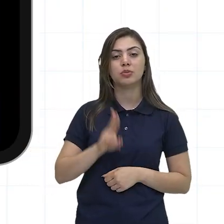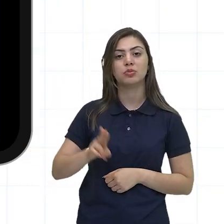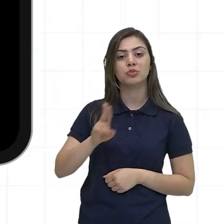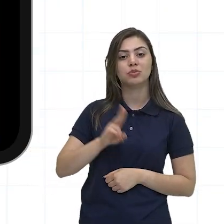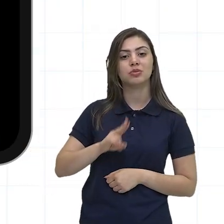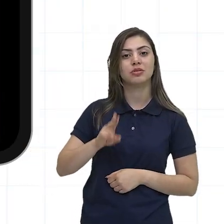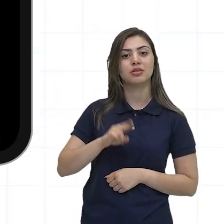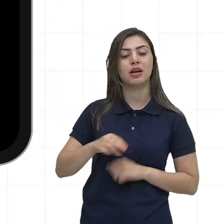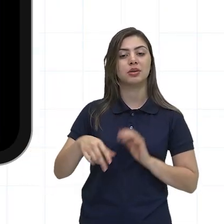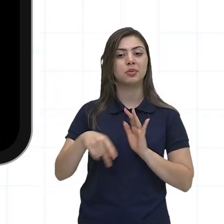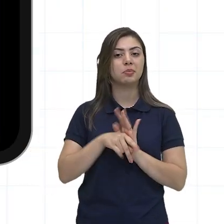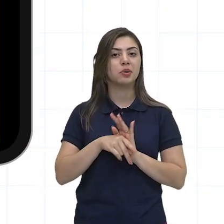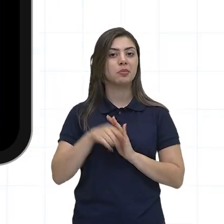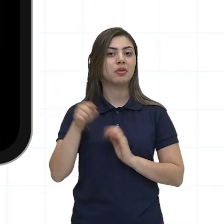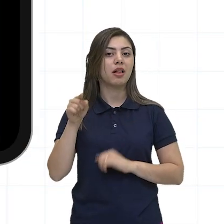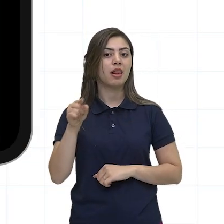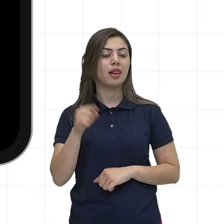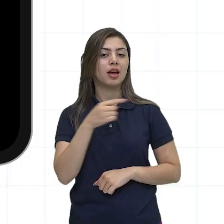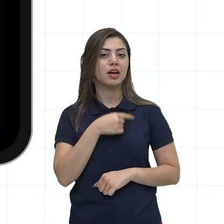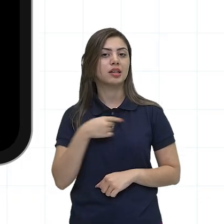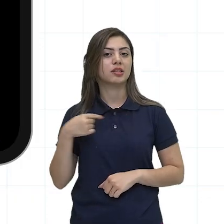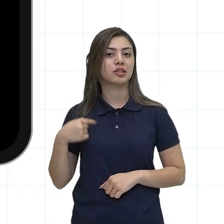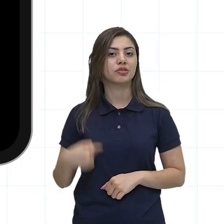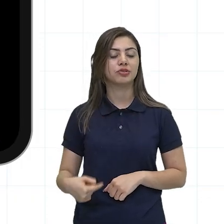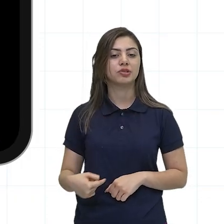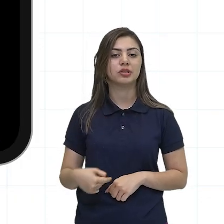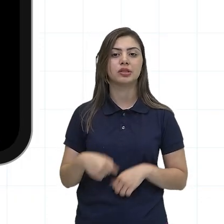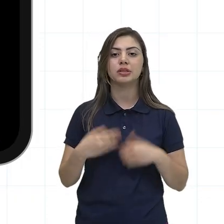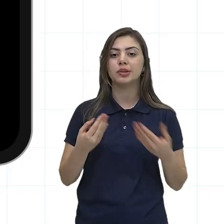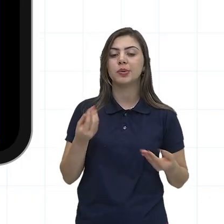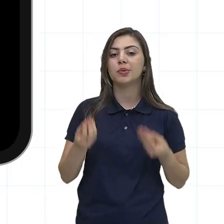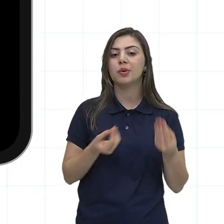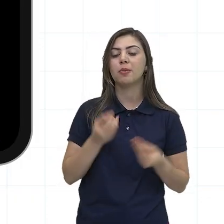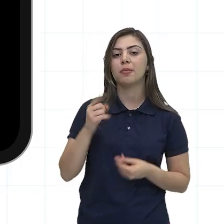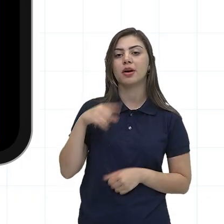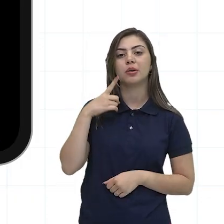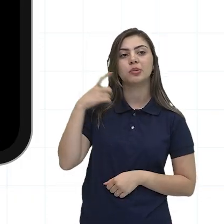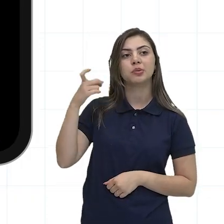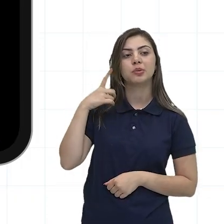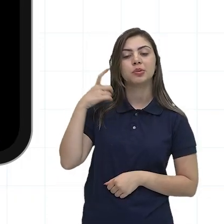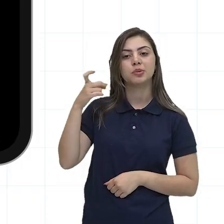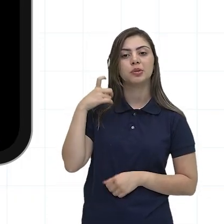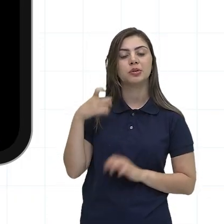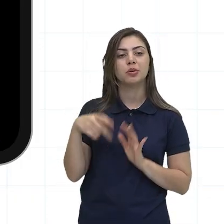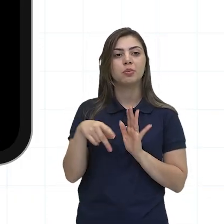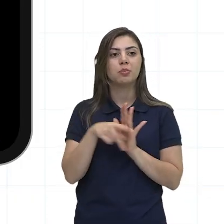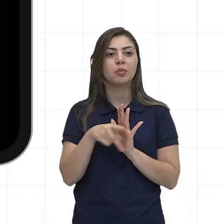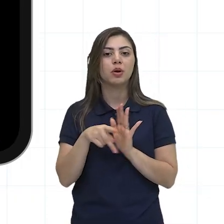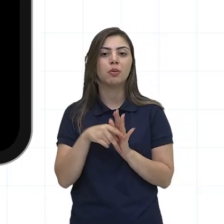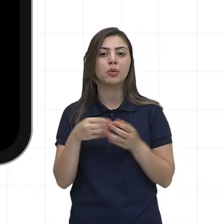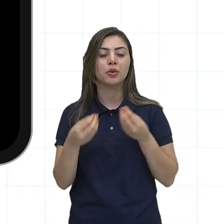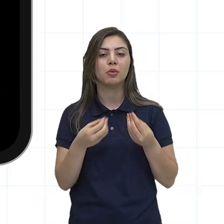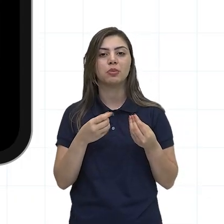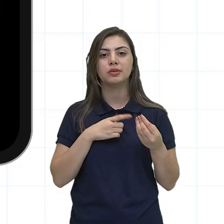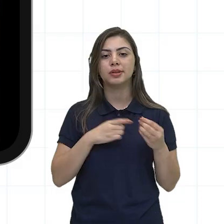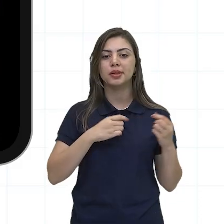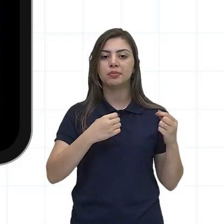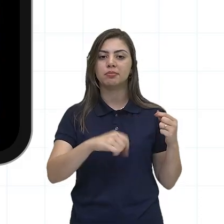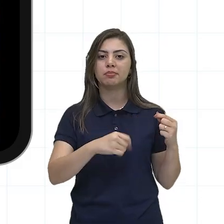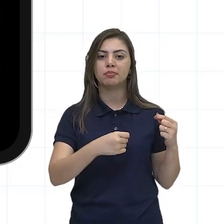famoso entre os chineses, que é utilizado, essa emissão desse som é a partir do dedilhar dessas